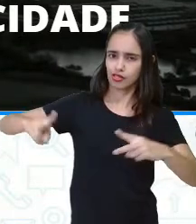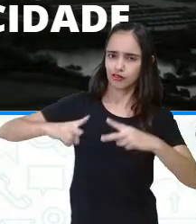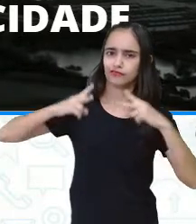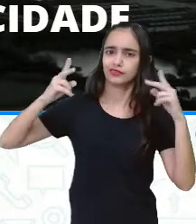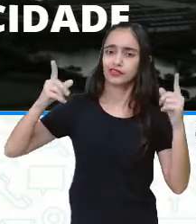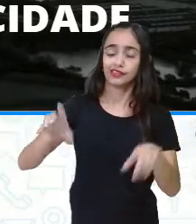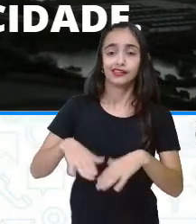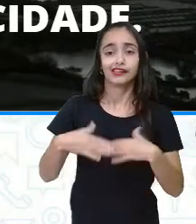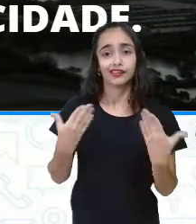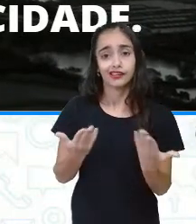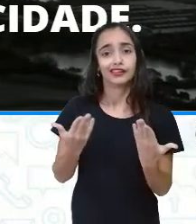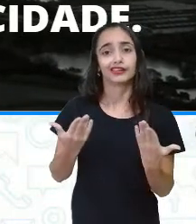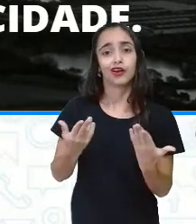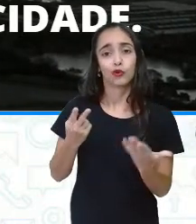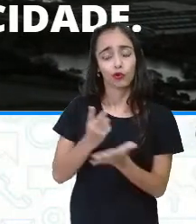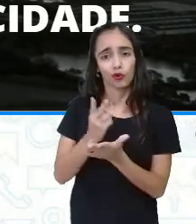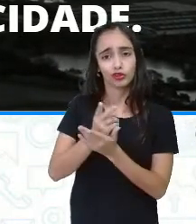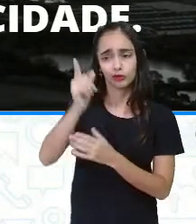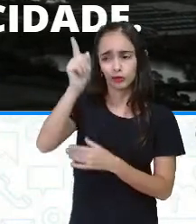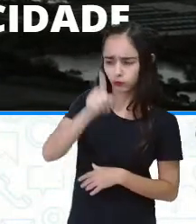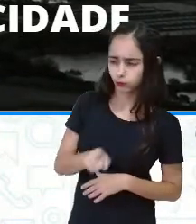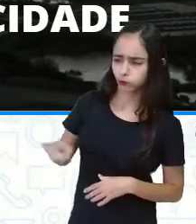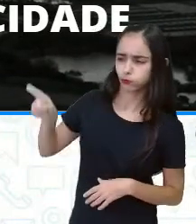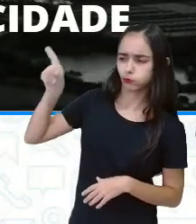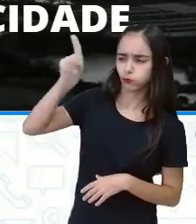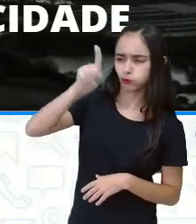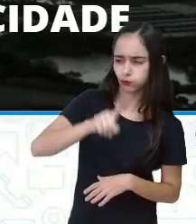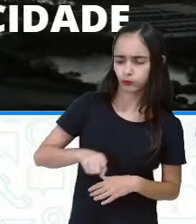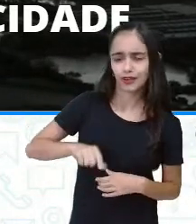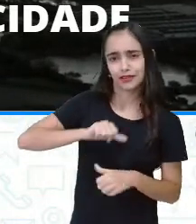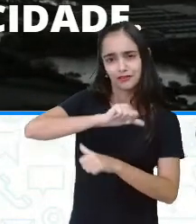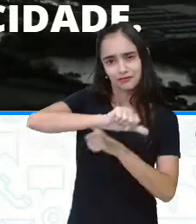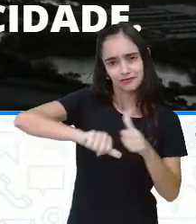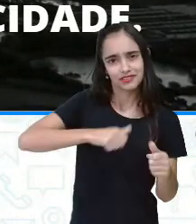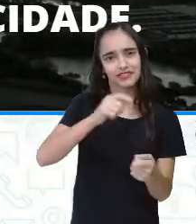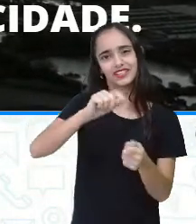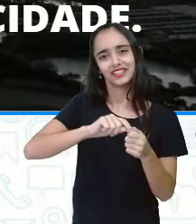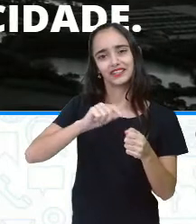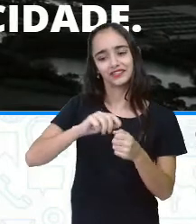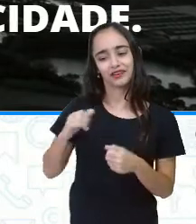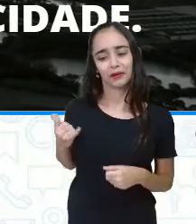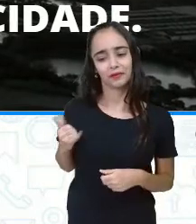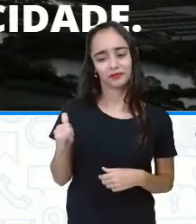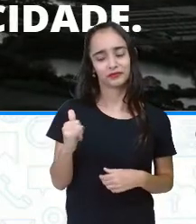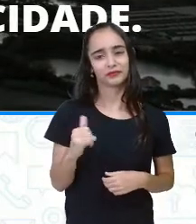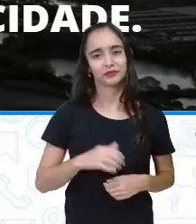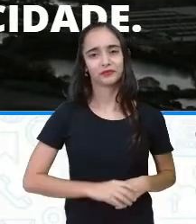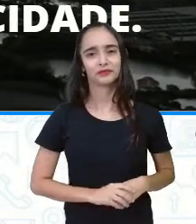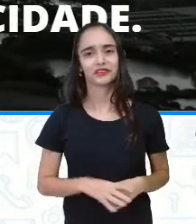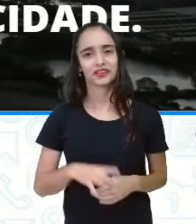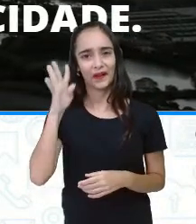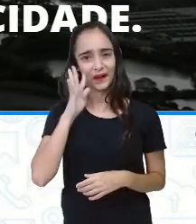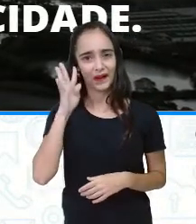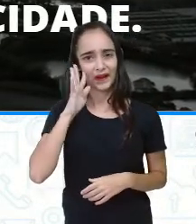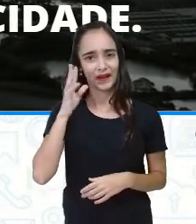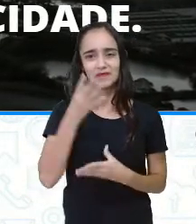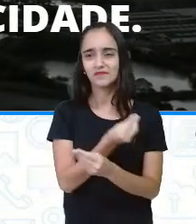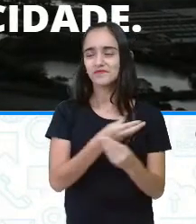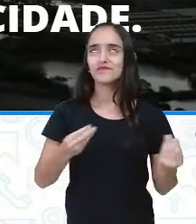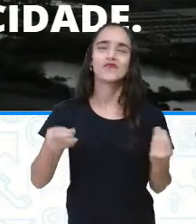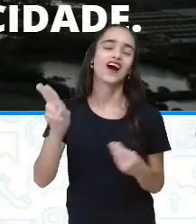giram e acionam as turbinas dos geradores de eletricidade. É fantástico, né? Essa forma de energia. Muito